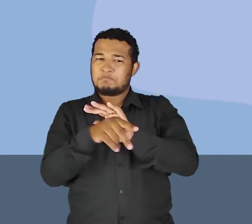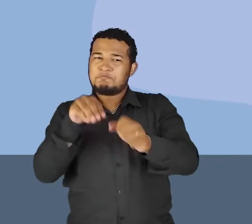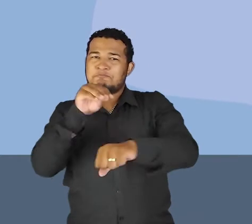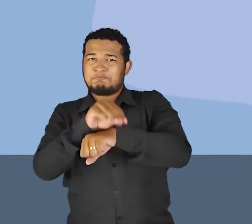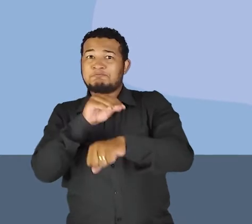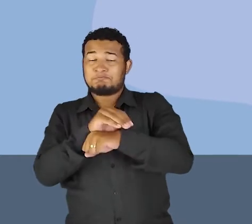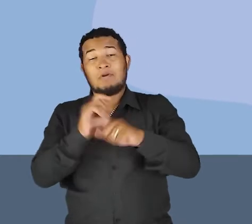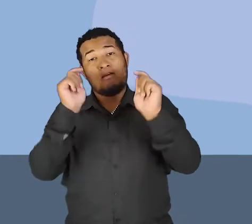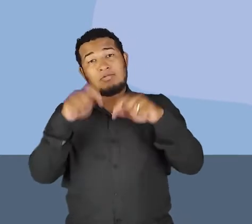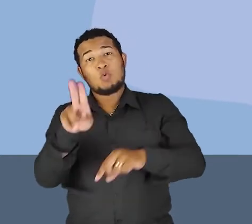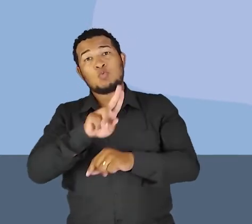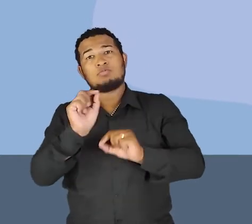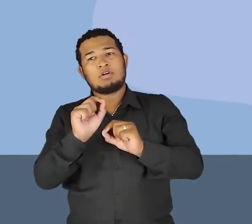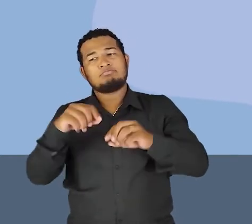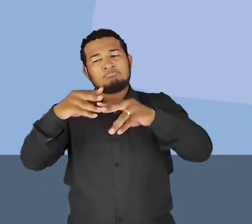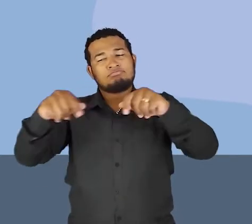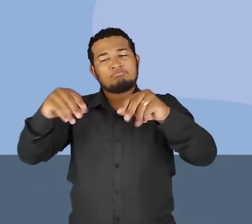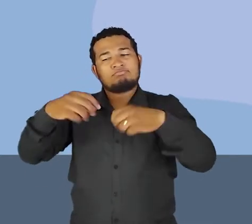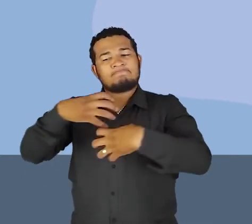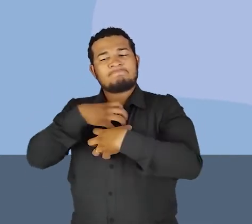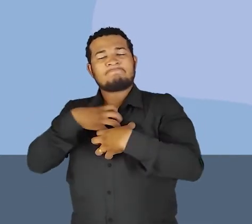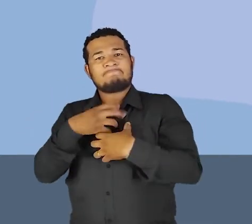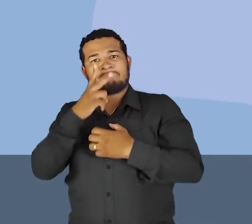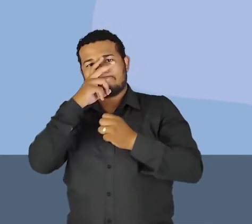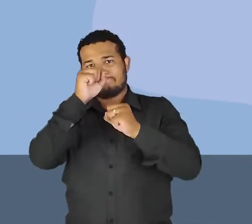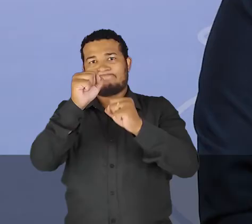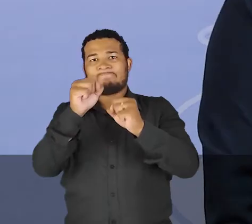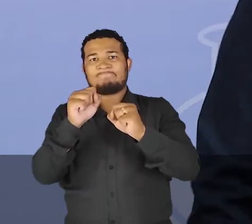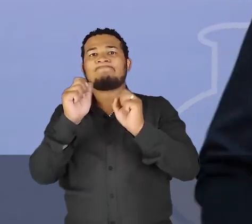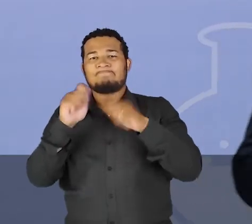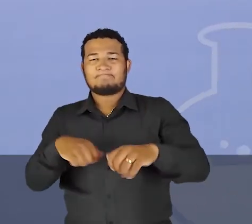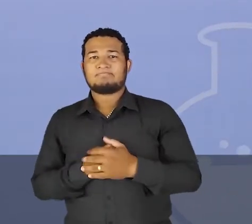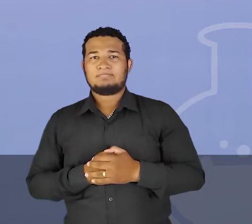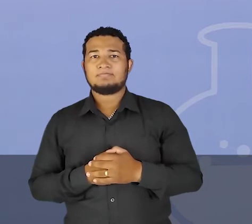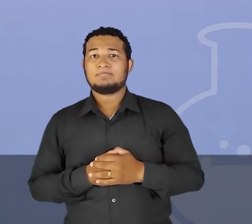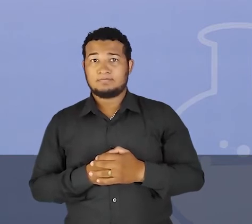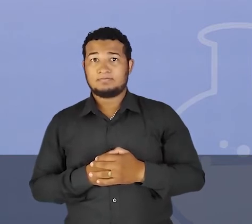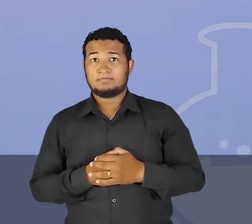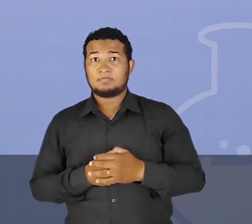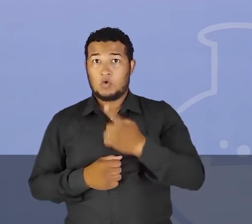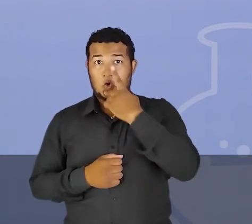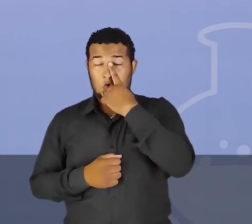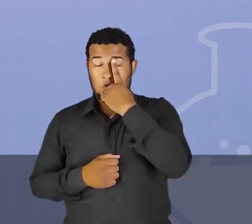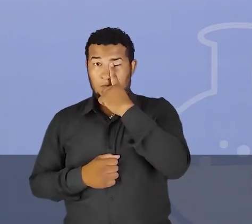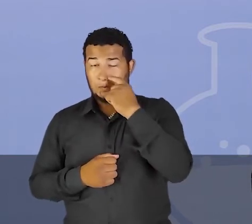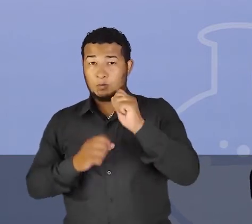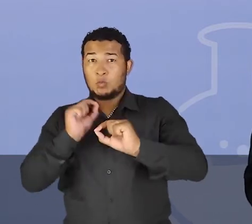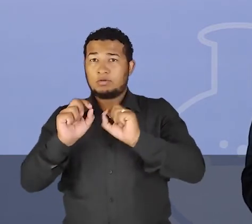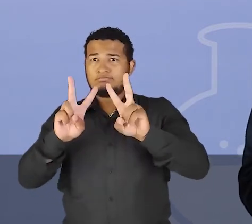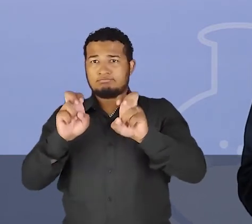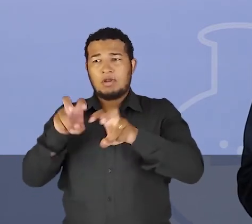que possibilita o uso da terra de forma mais intensa. Vem comigo, pessoal. Olha bem, quando nós falamos, então,